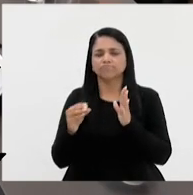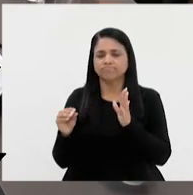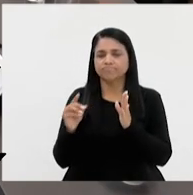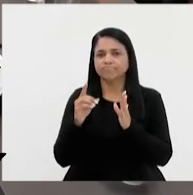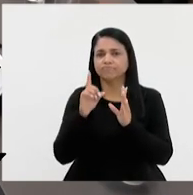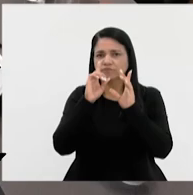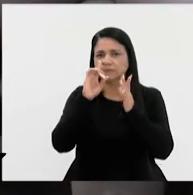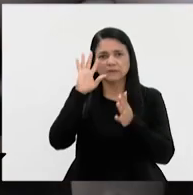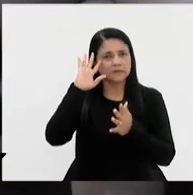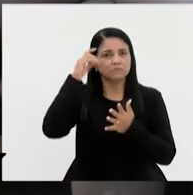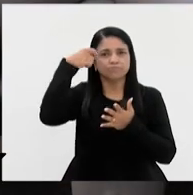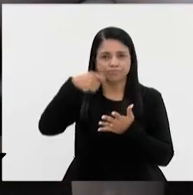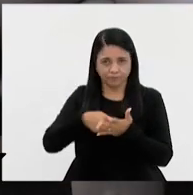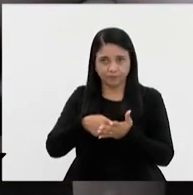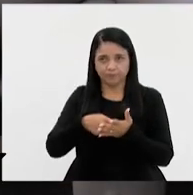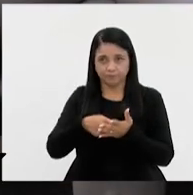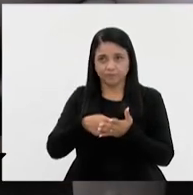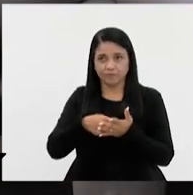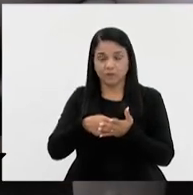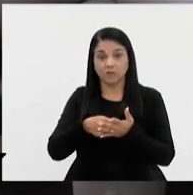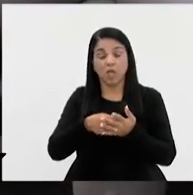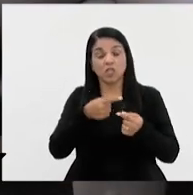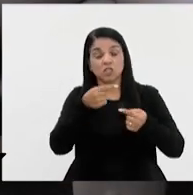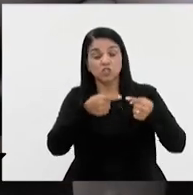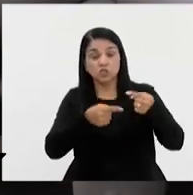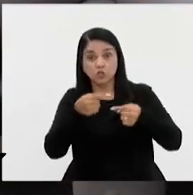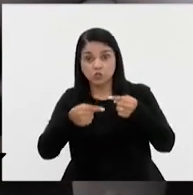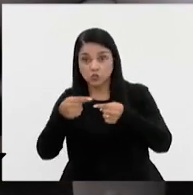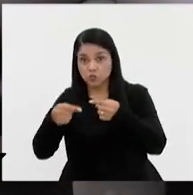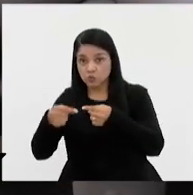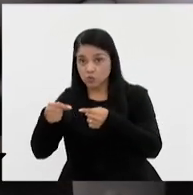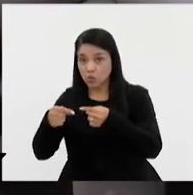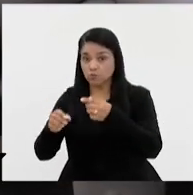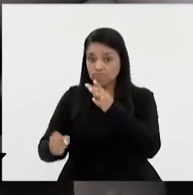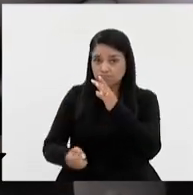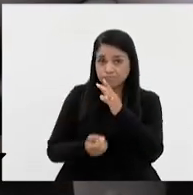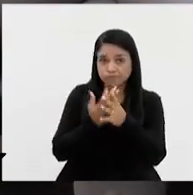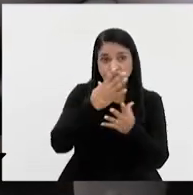em discussão, está em implementação no mundo inteiro,